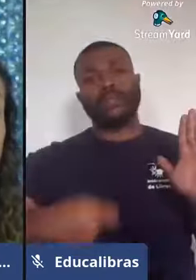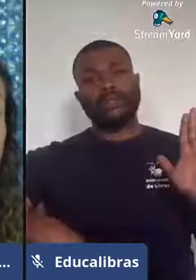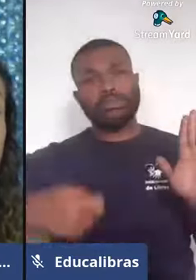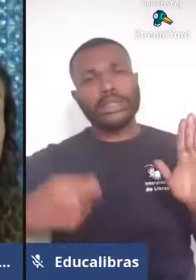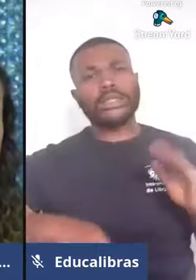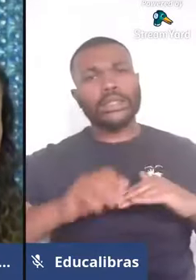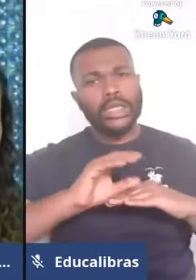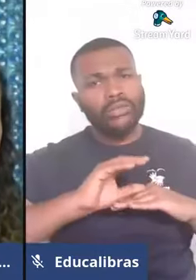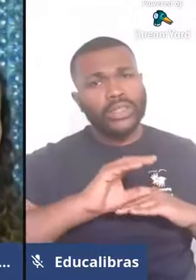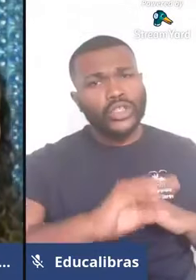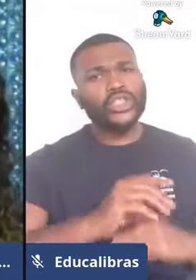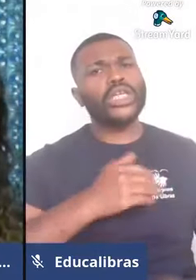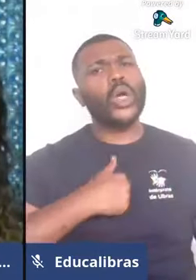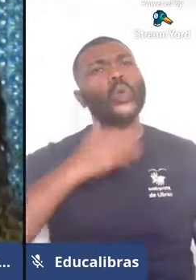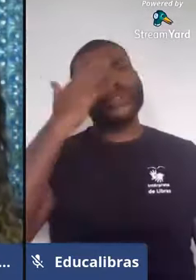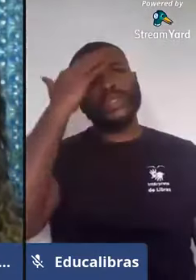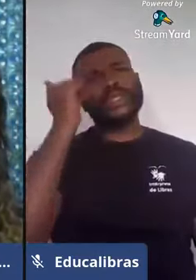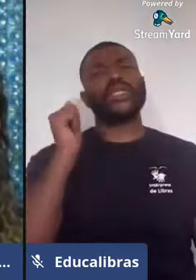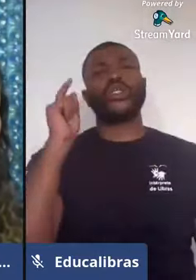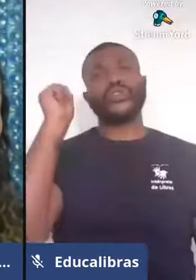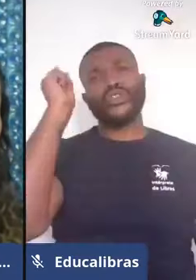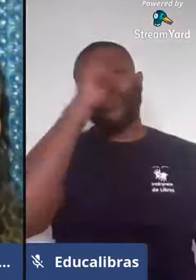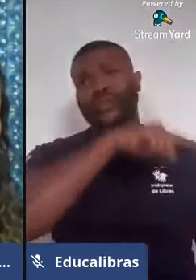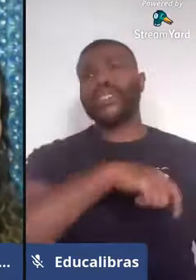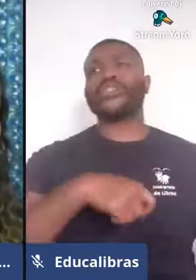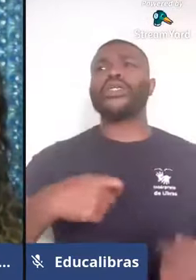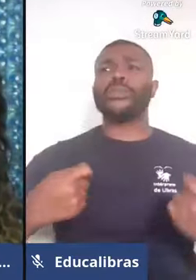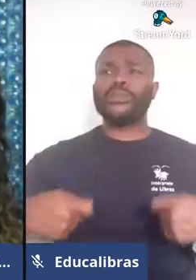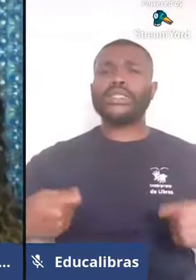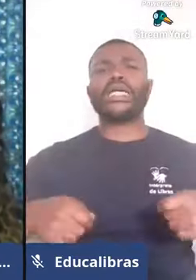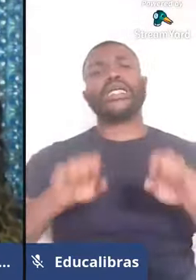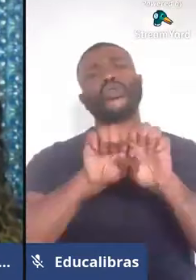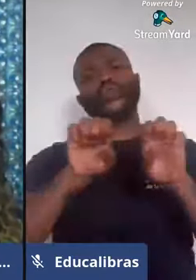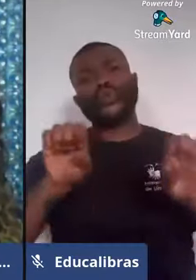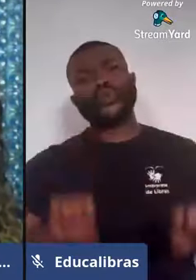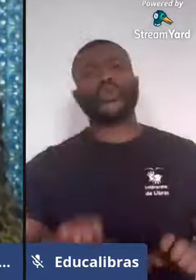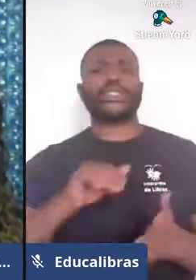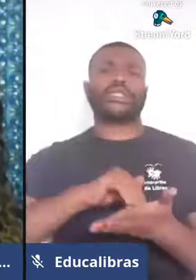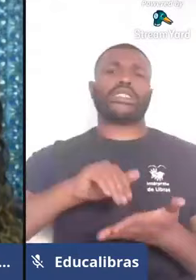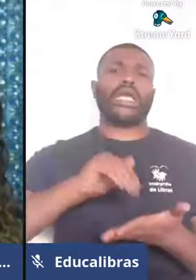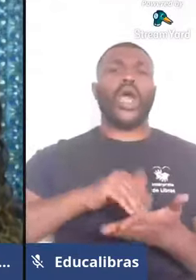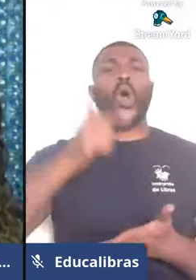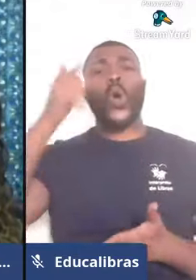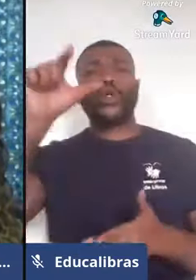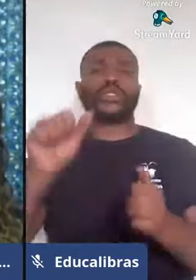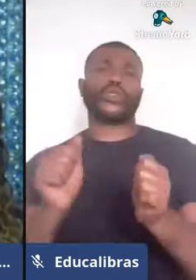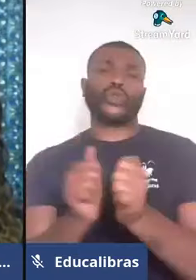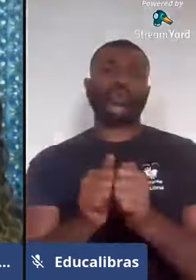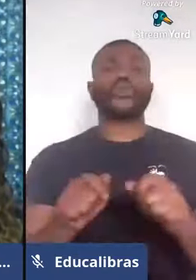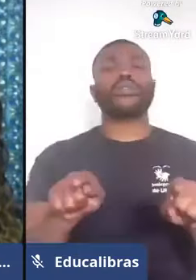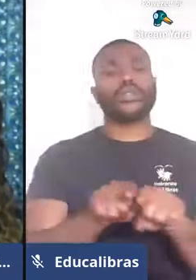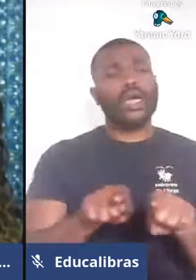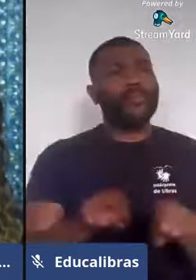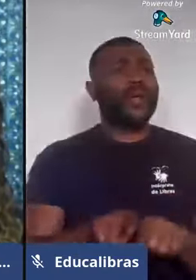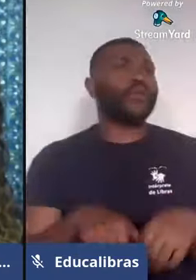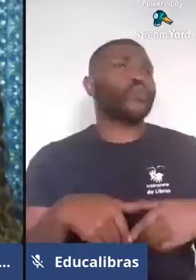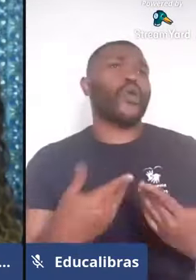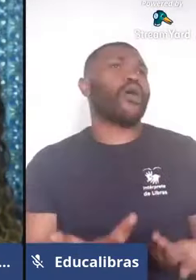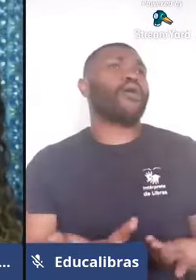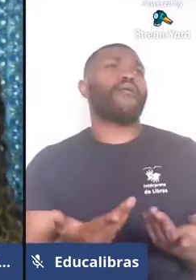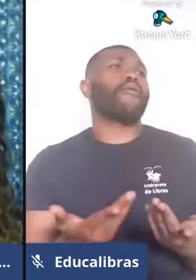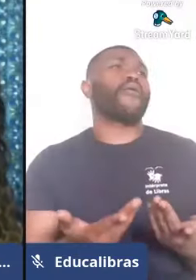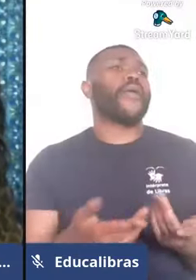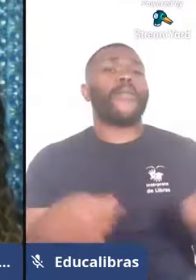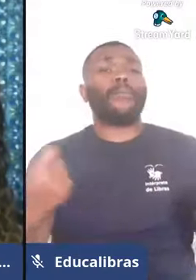sei o quanto é difícil, Cid, porque isso depende de toda uma infraestrutura e de outras pastas envolvidas, que não é uma coisa, não depende só